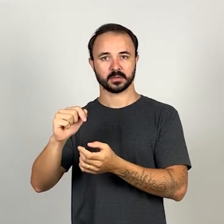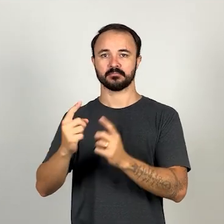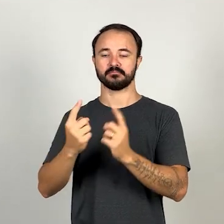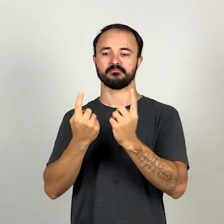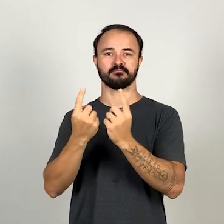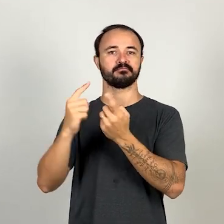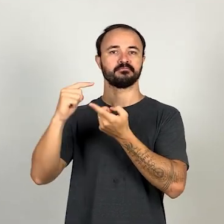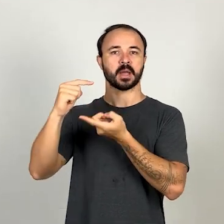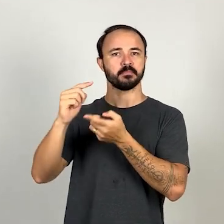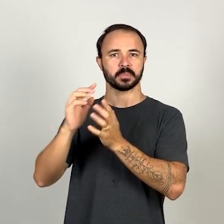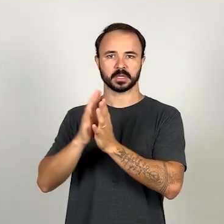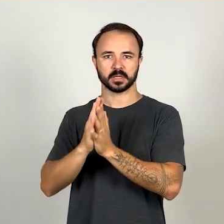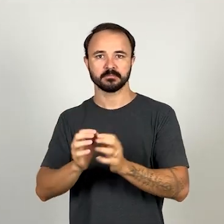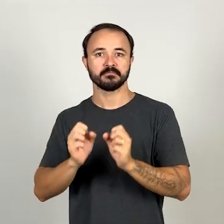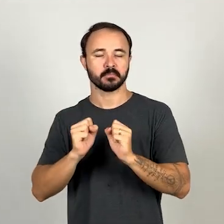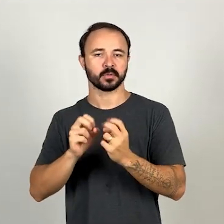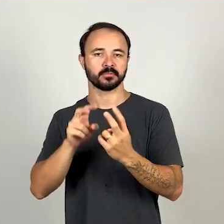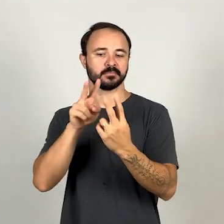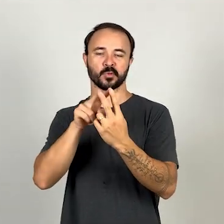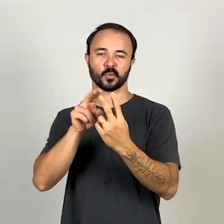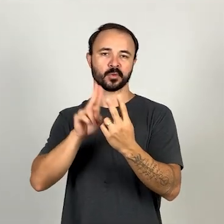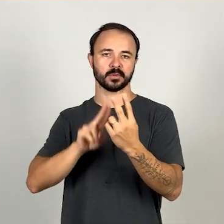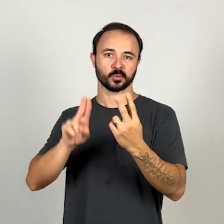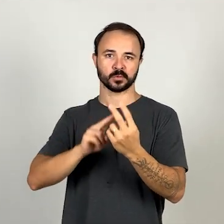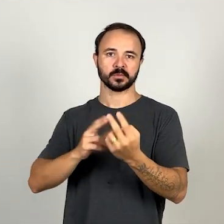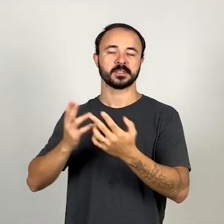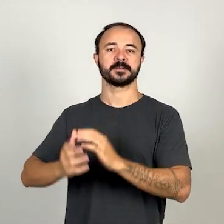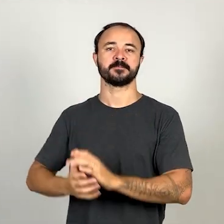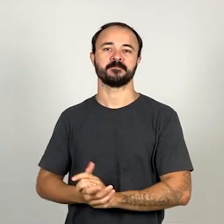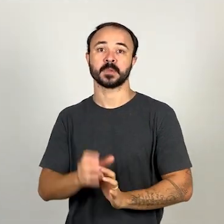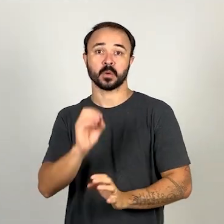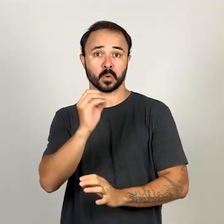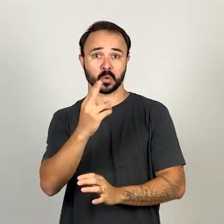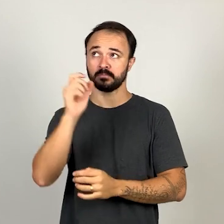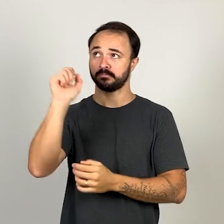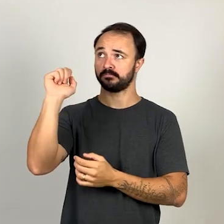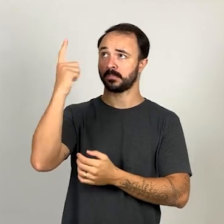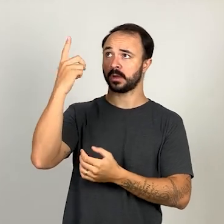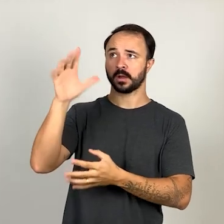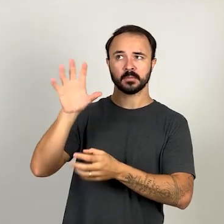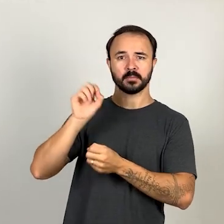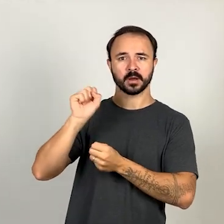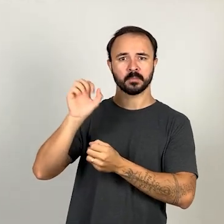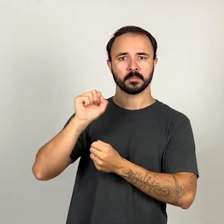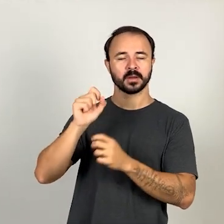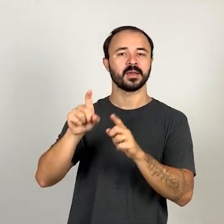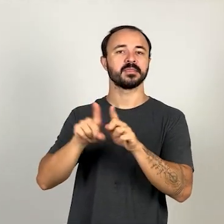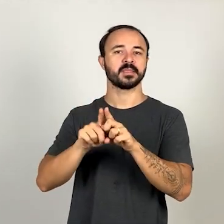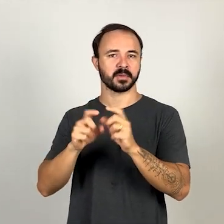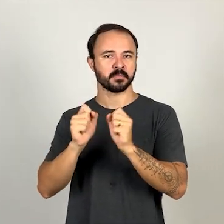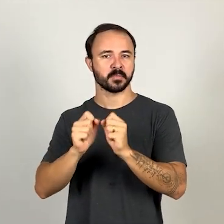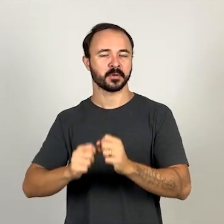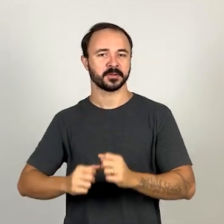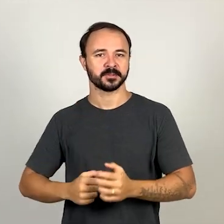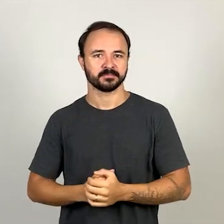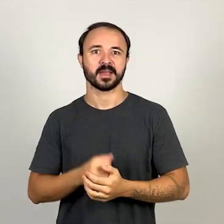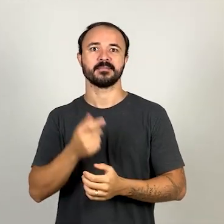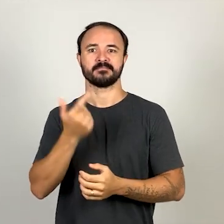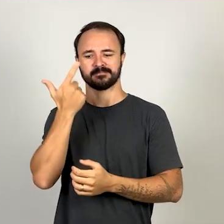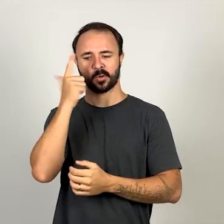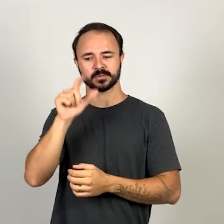aqui nós temos duas pilhas AA e elas que vão fornecer esse diferencial elétrico para poder